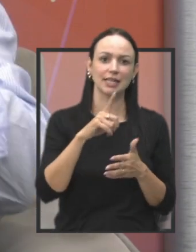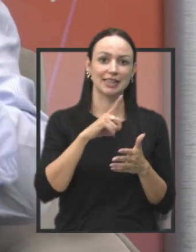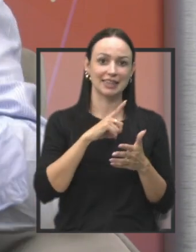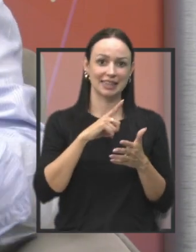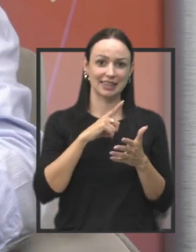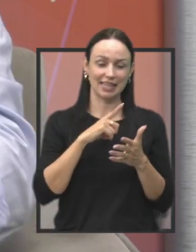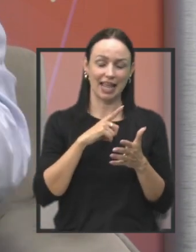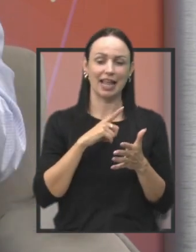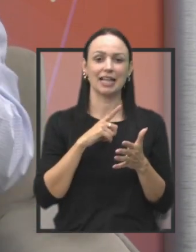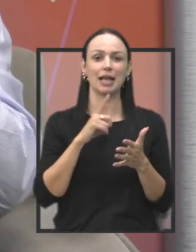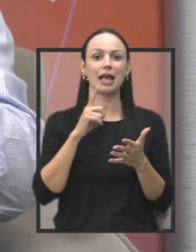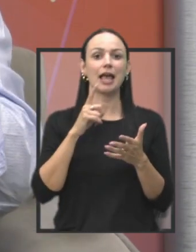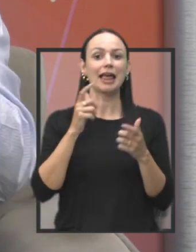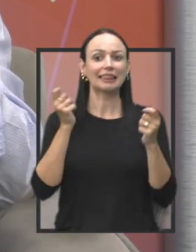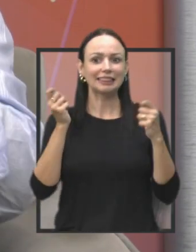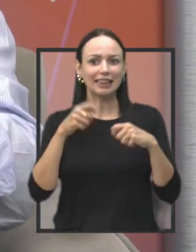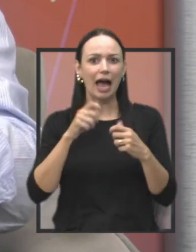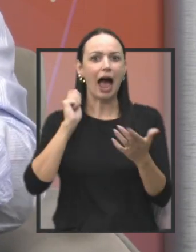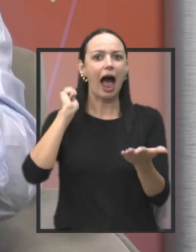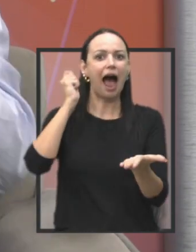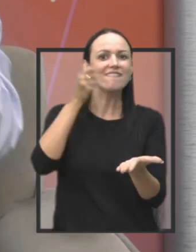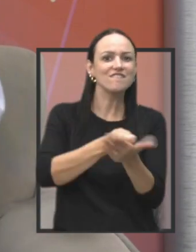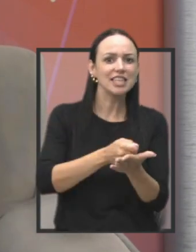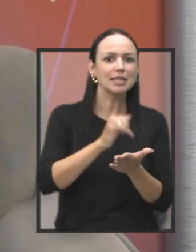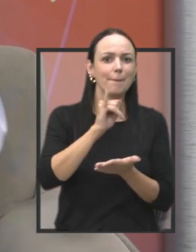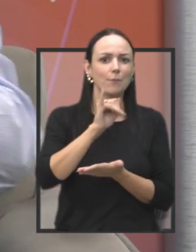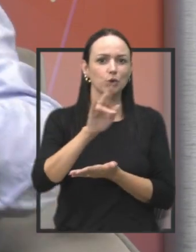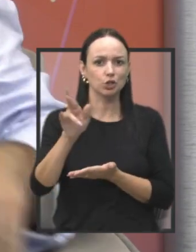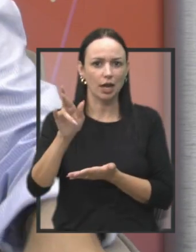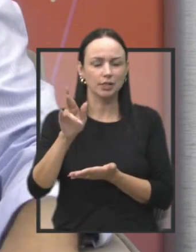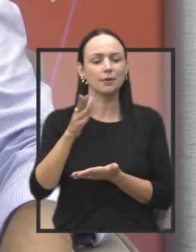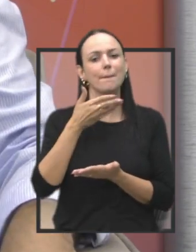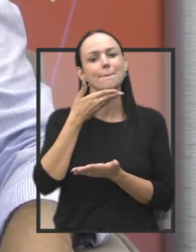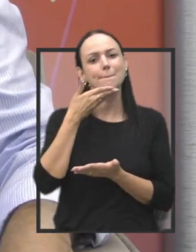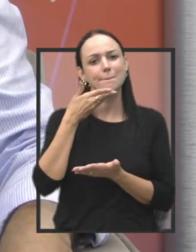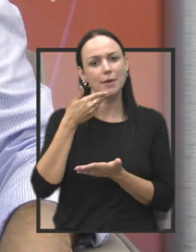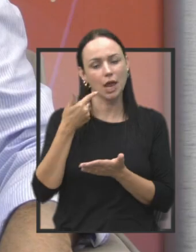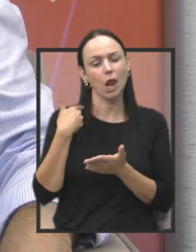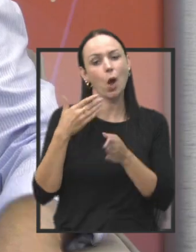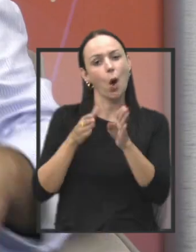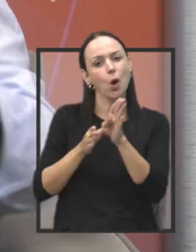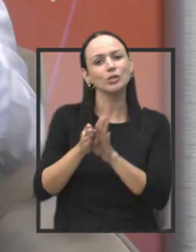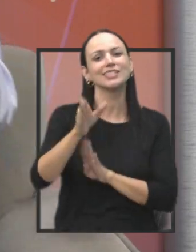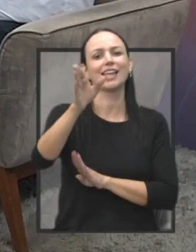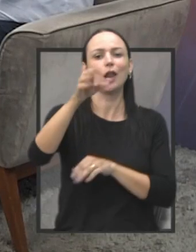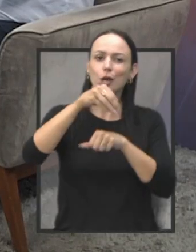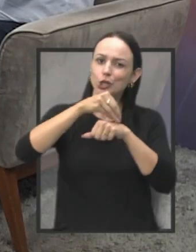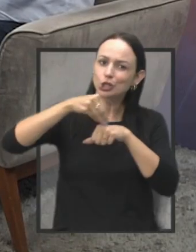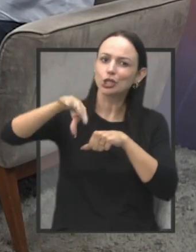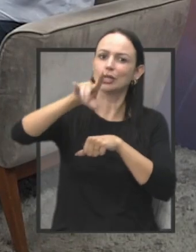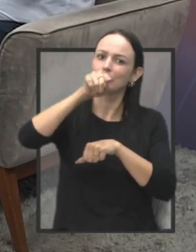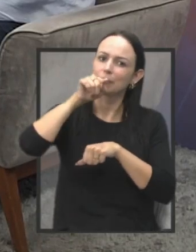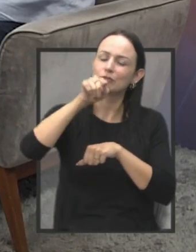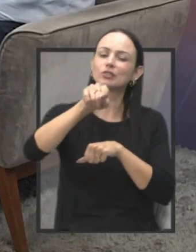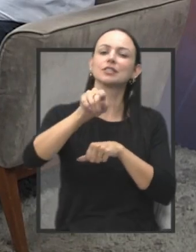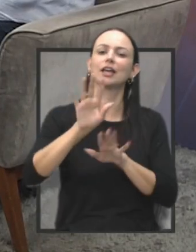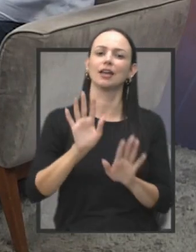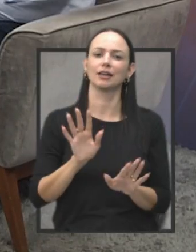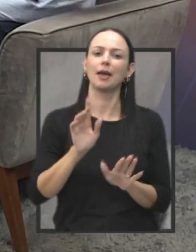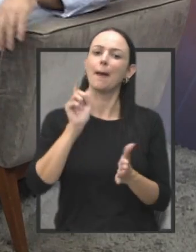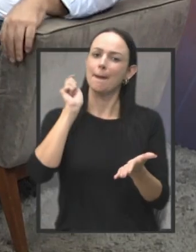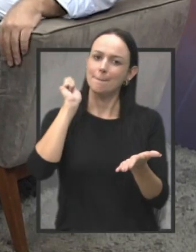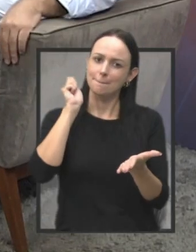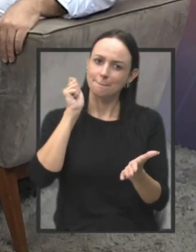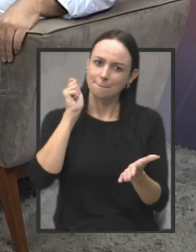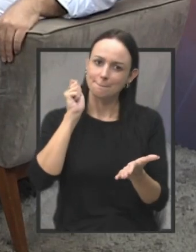uma disponibilidade para pagar à vista, fica o conselho, fica a dica, a sugestão para que